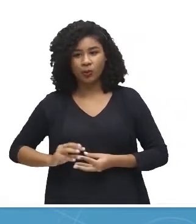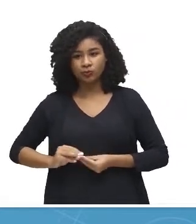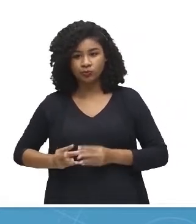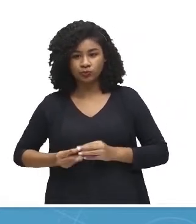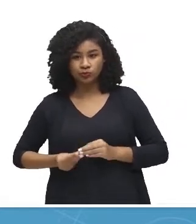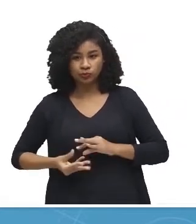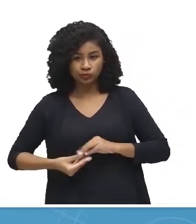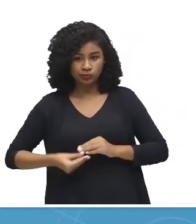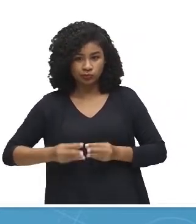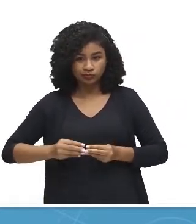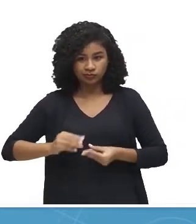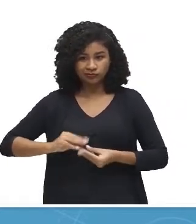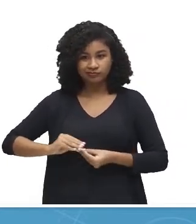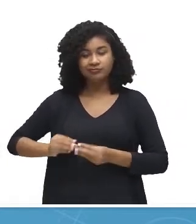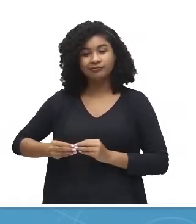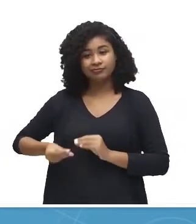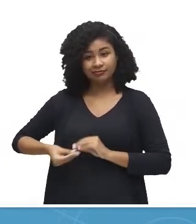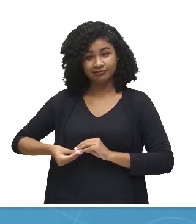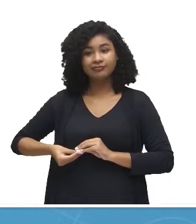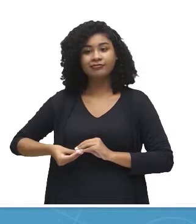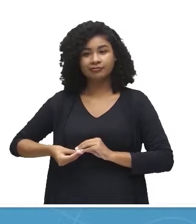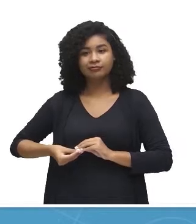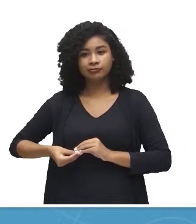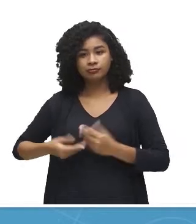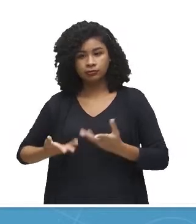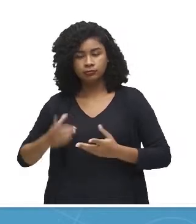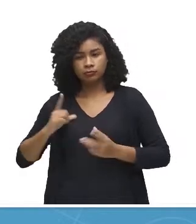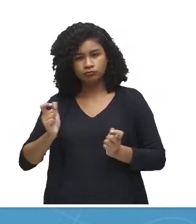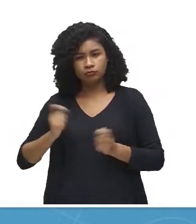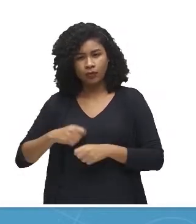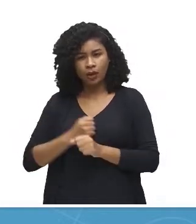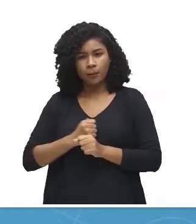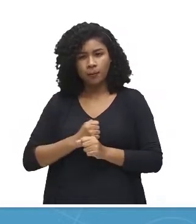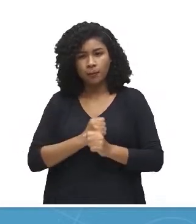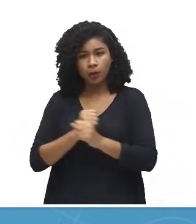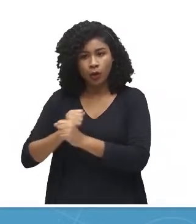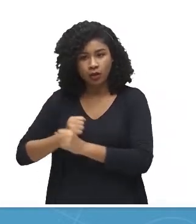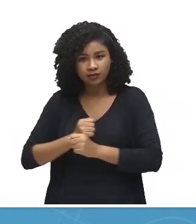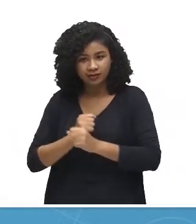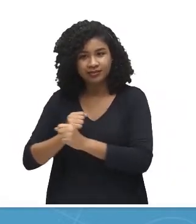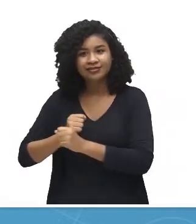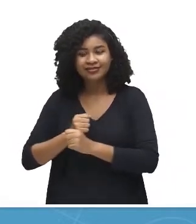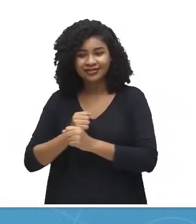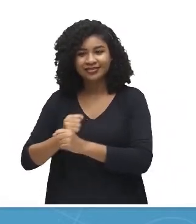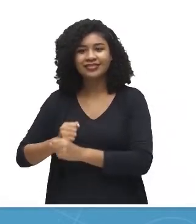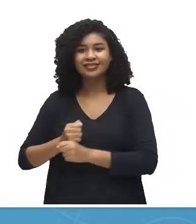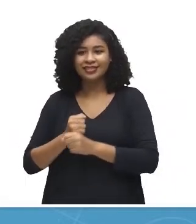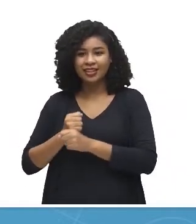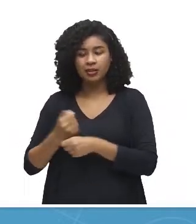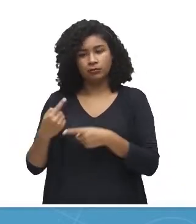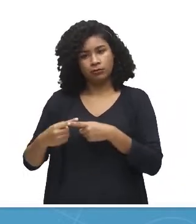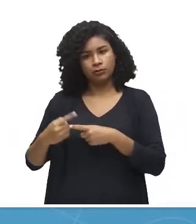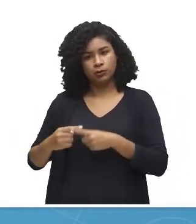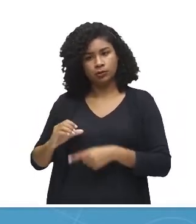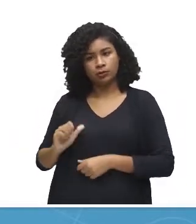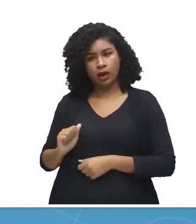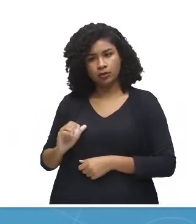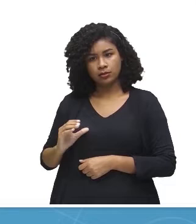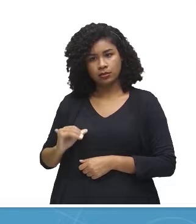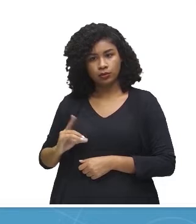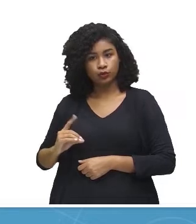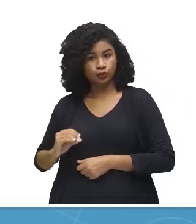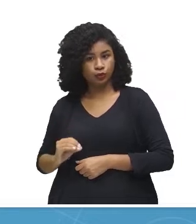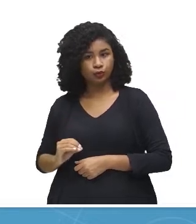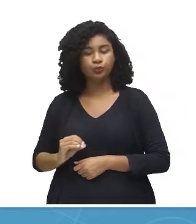Então, ele produz ali, ele fica ali protegendo a parede do estômago também por conta da acidez do suco gástrico,